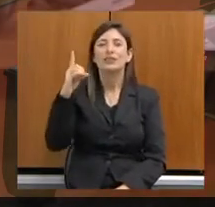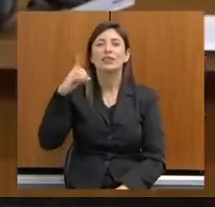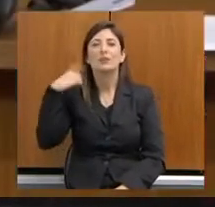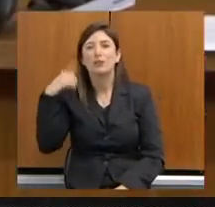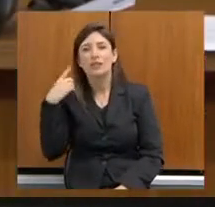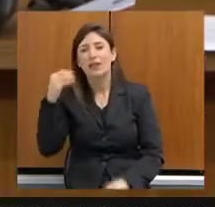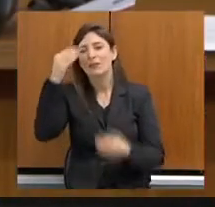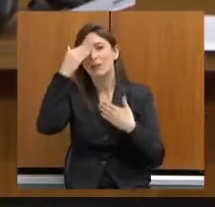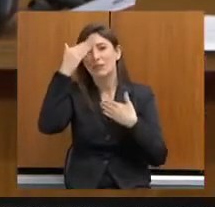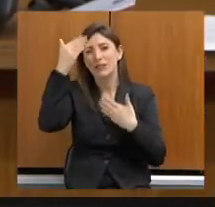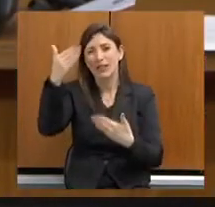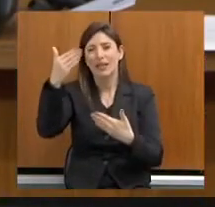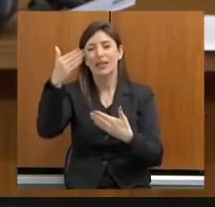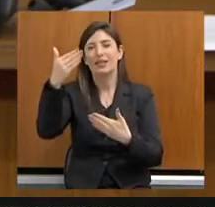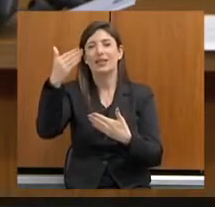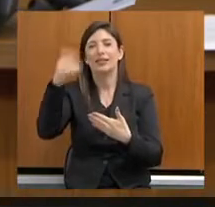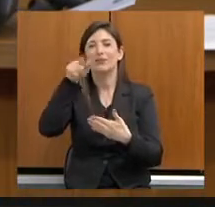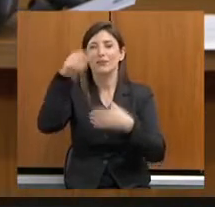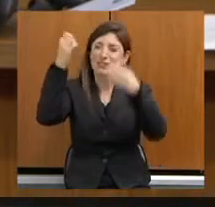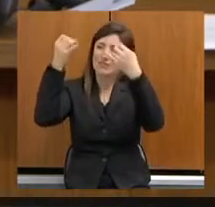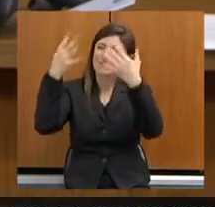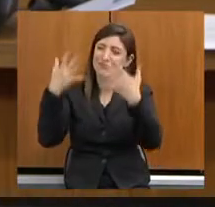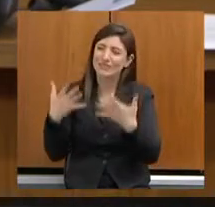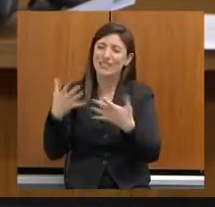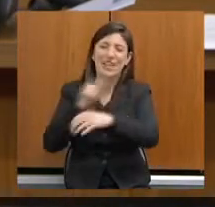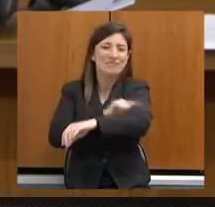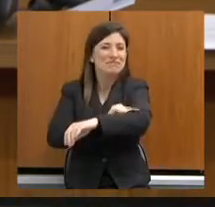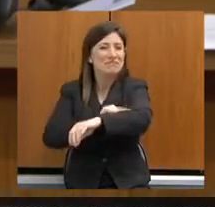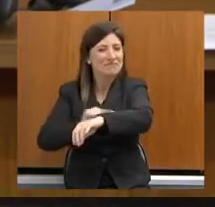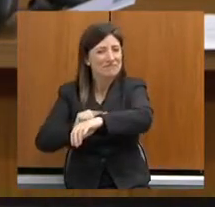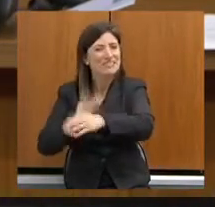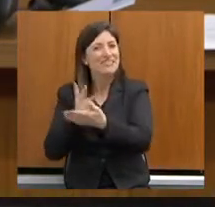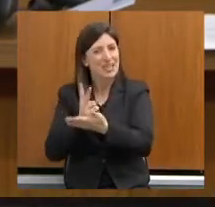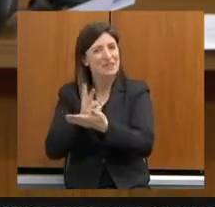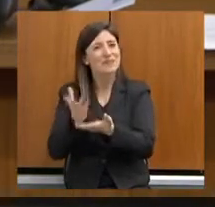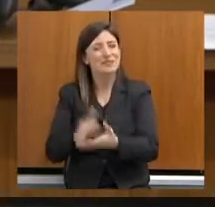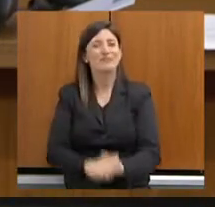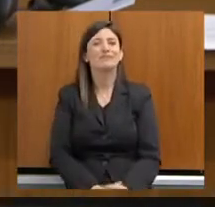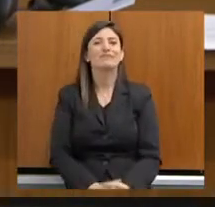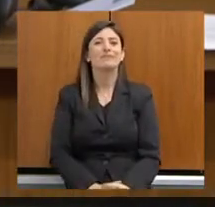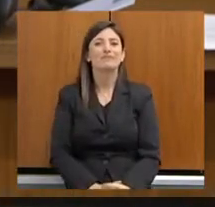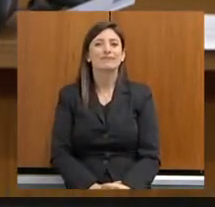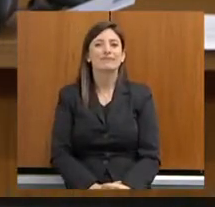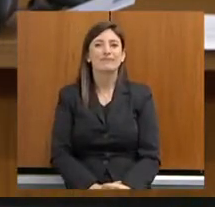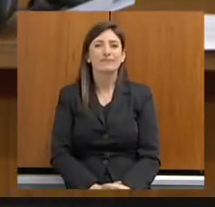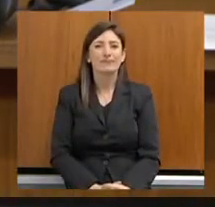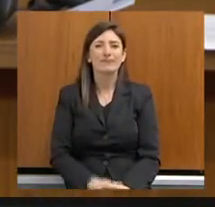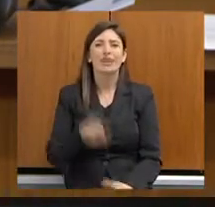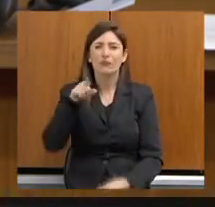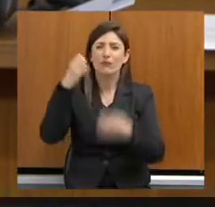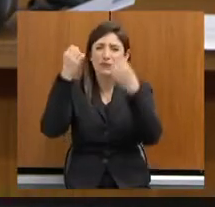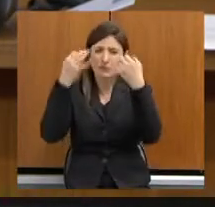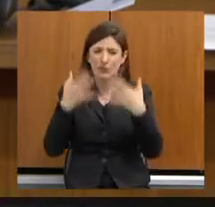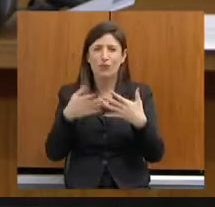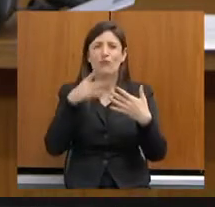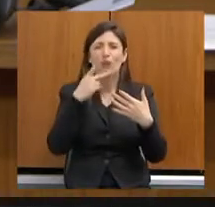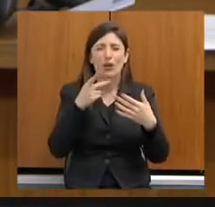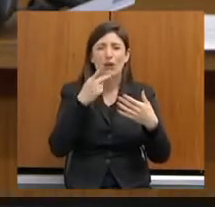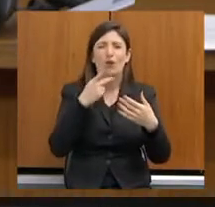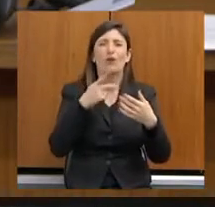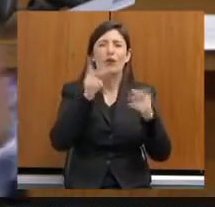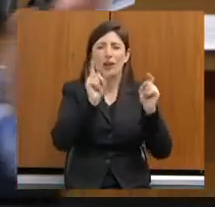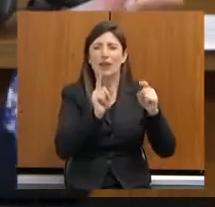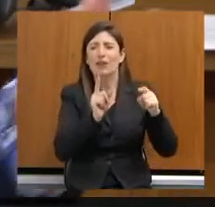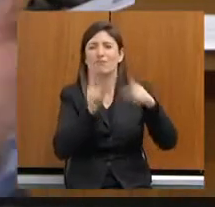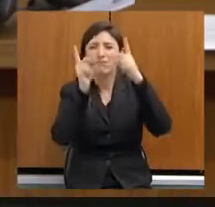obrigada pelas palavras tão gentis como sempre eu até quero ponto a dentro você falou das interpretações que eu acabei